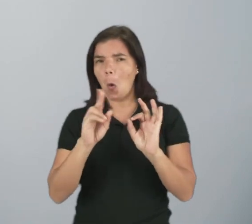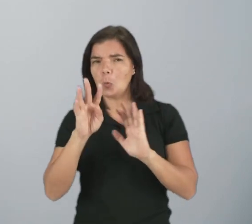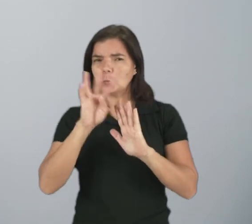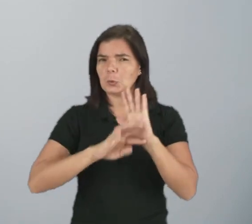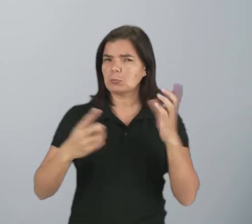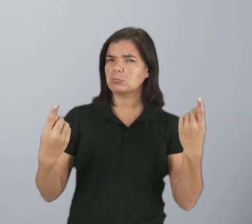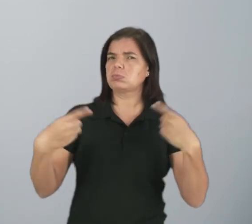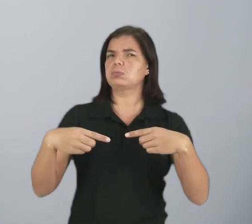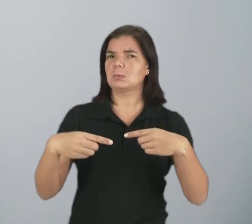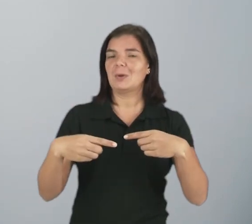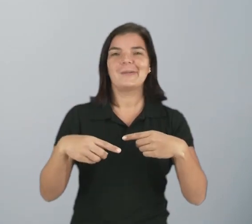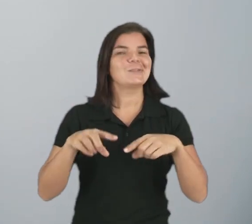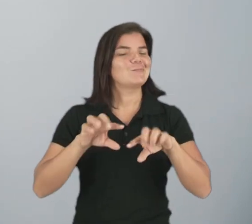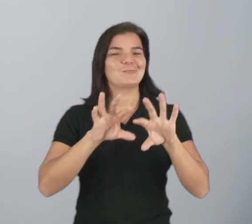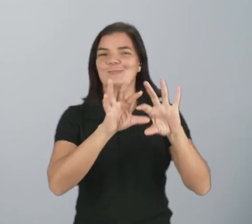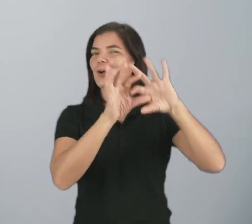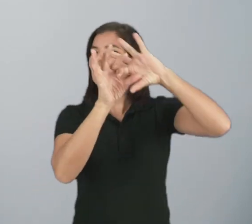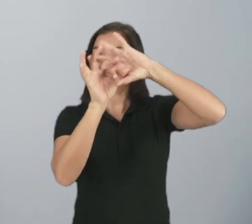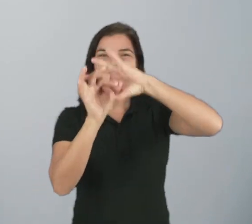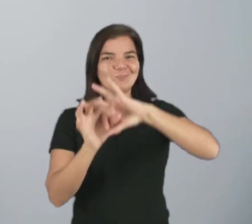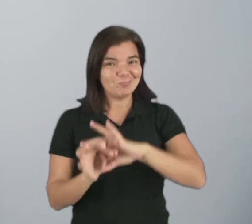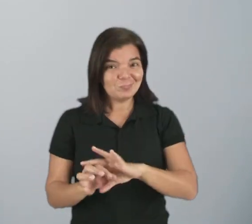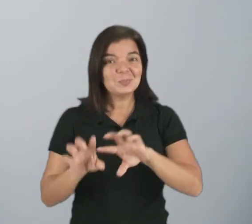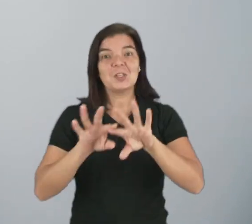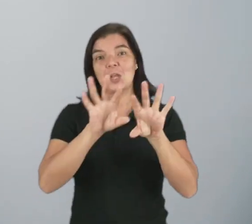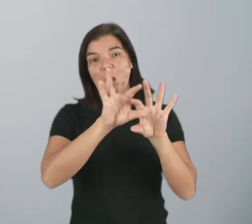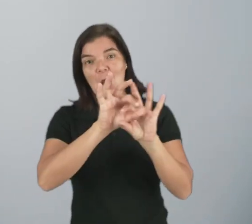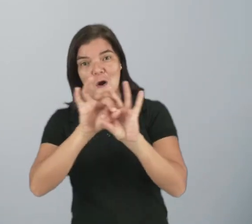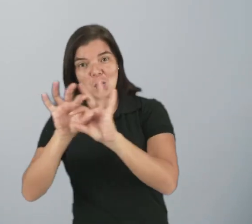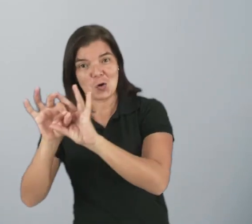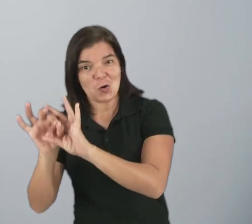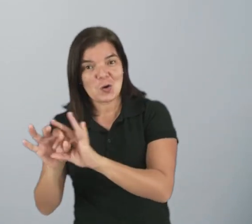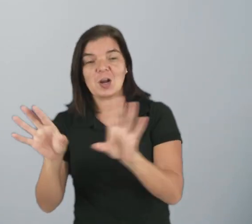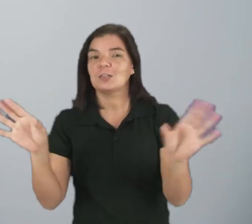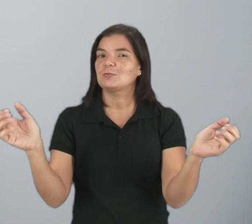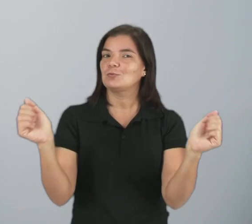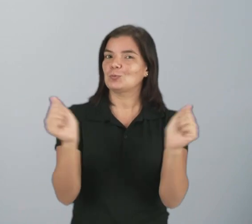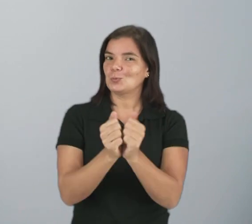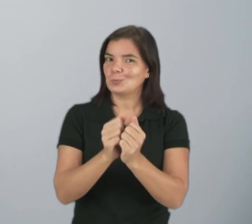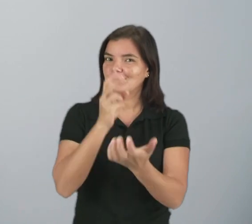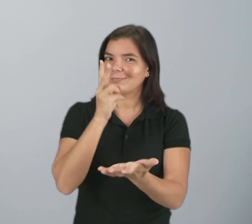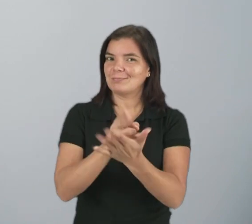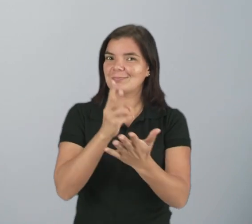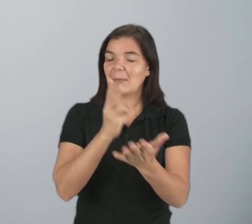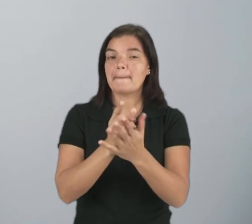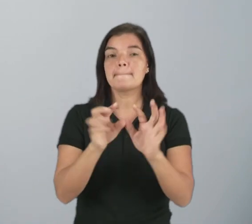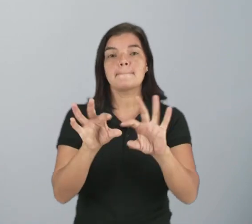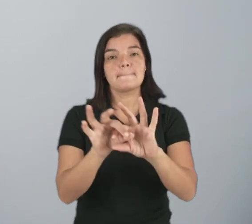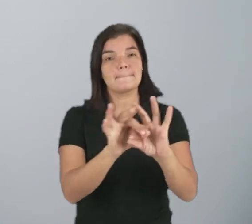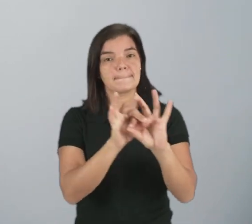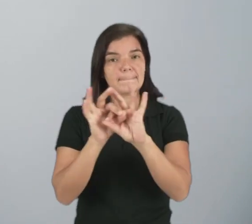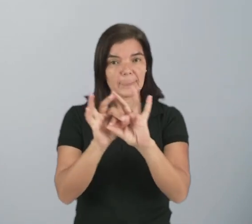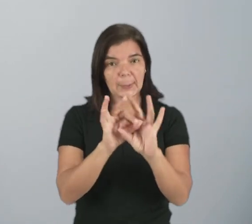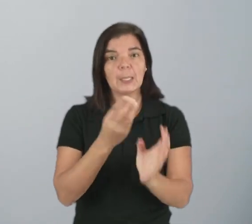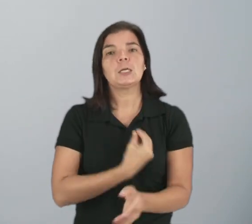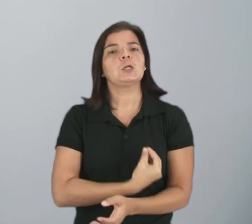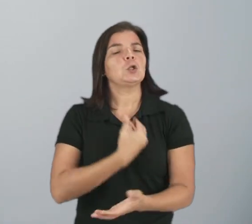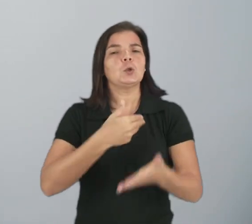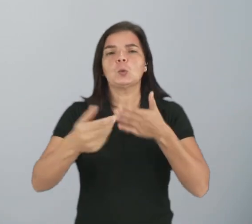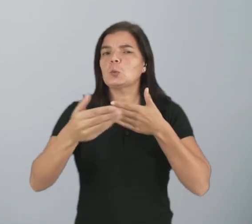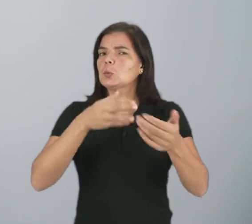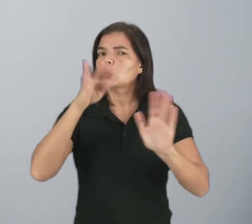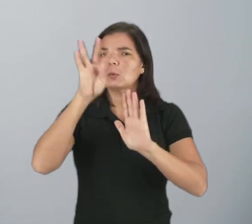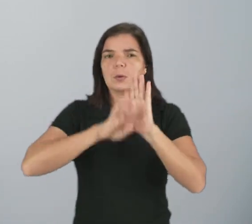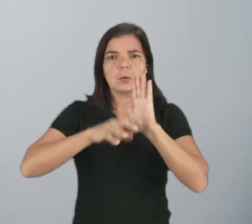por exemplo, não é um texto coerente. E a coesão e a coerência andam juntas, precisam estar presentes em